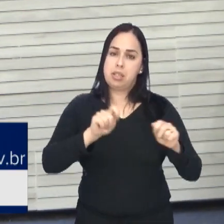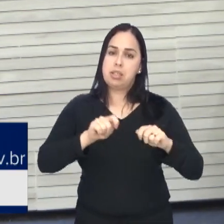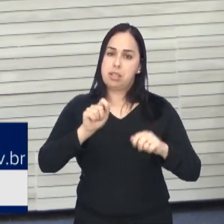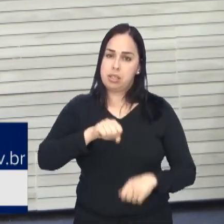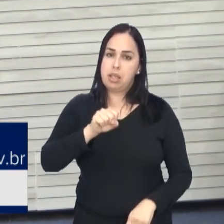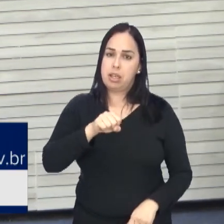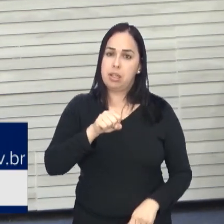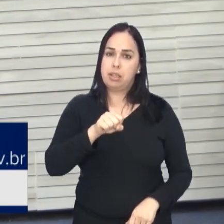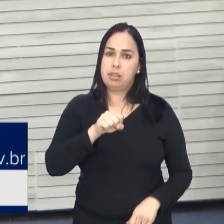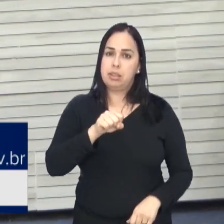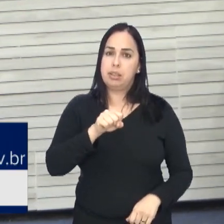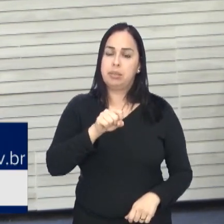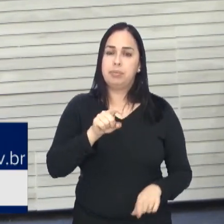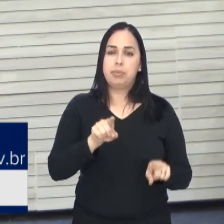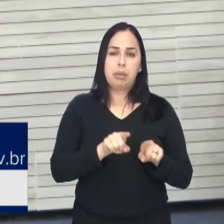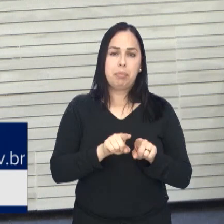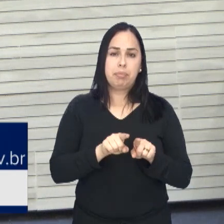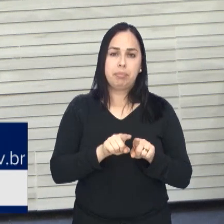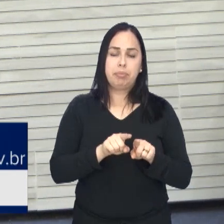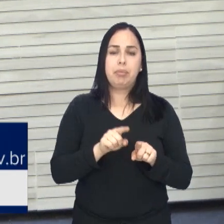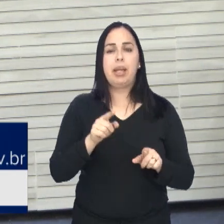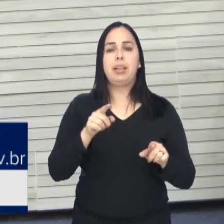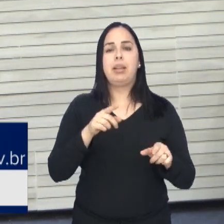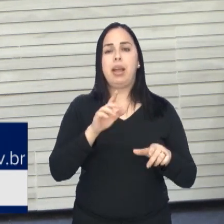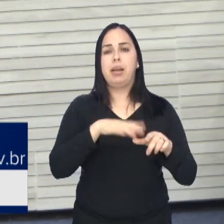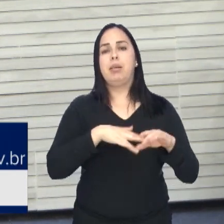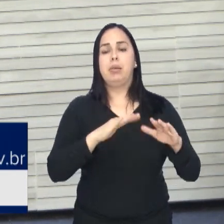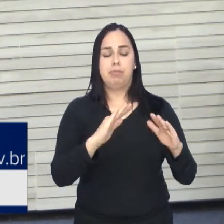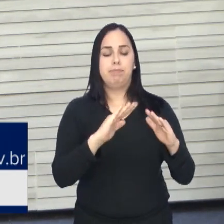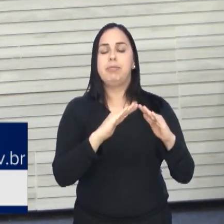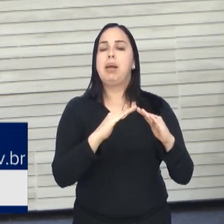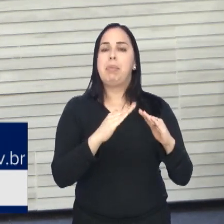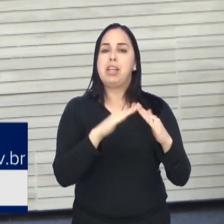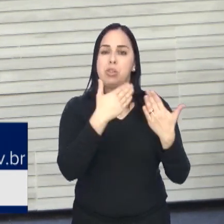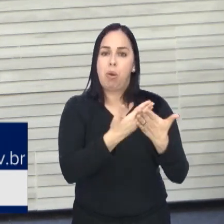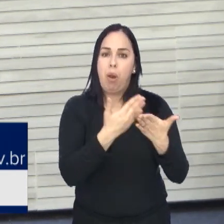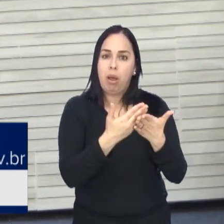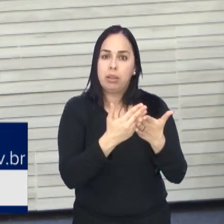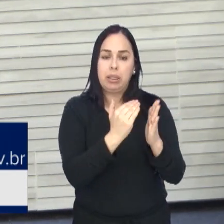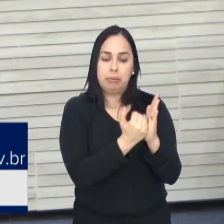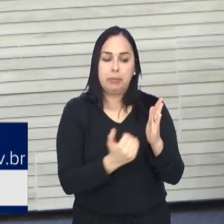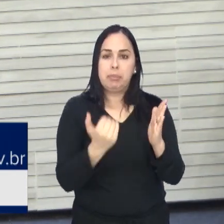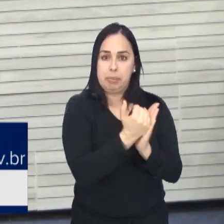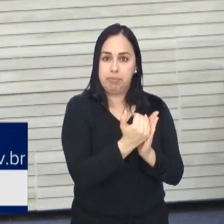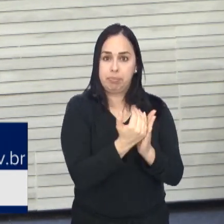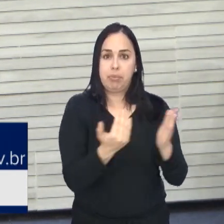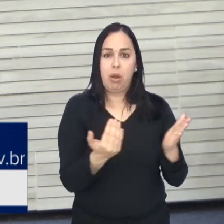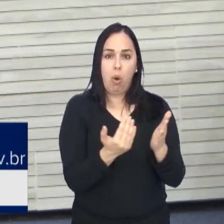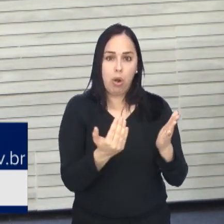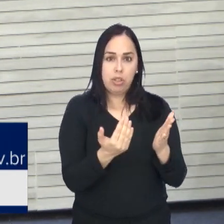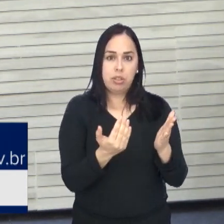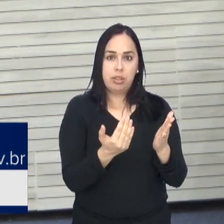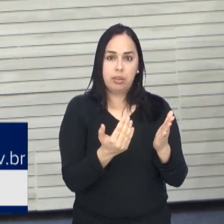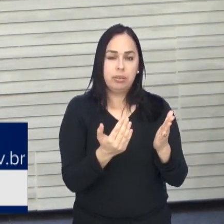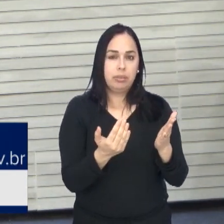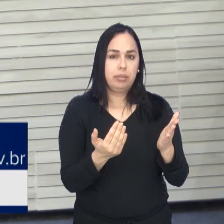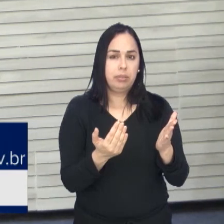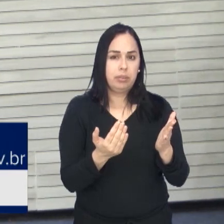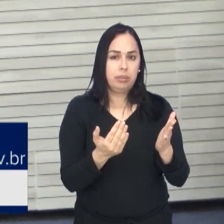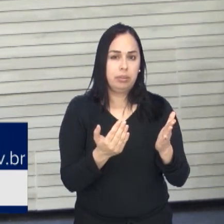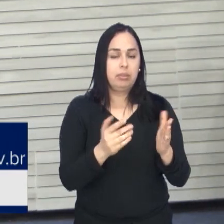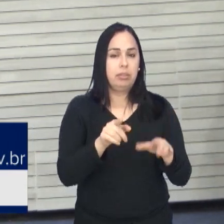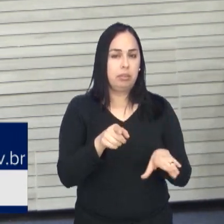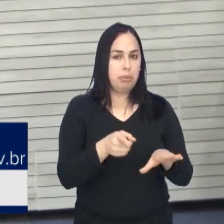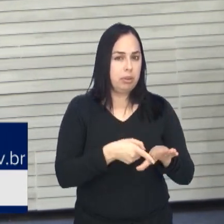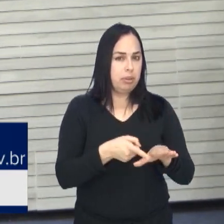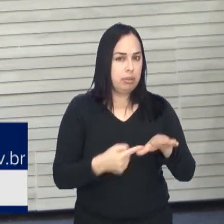nacional e que, chegando em São José dos Campos, a prefeitura vai ampliar. Hoje ela tem o teste do pezinho para 6 doenças.